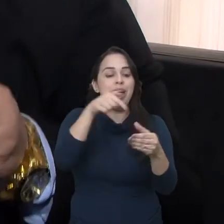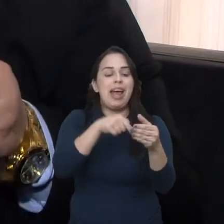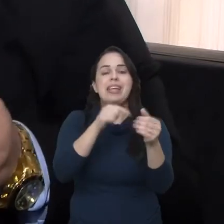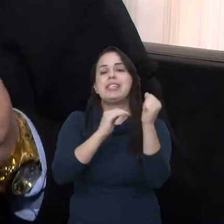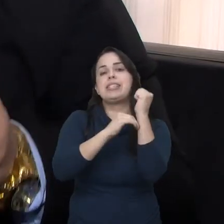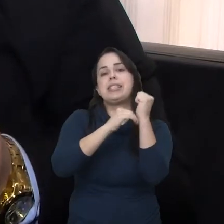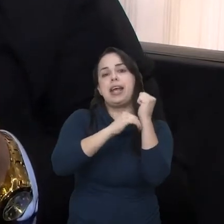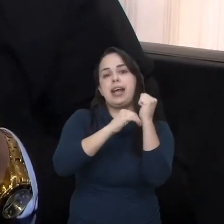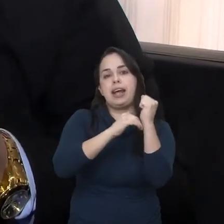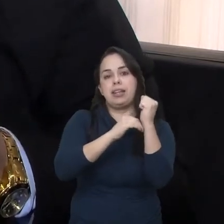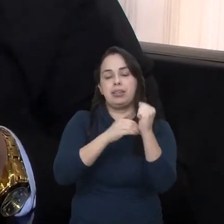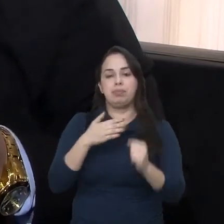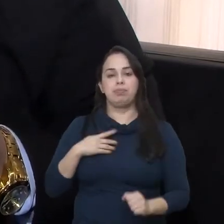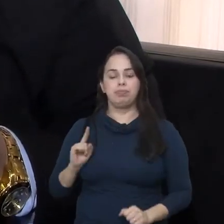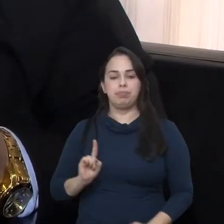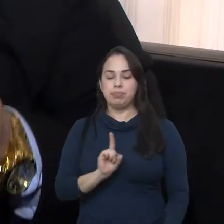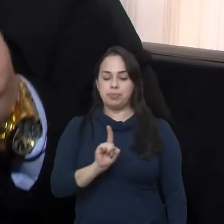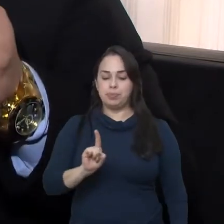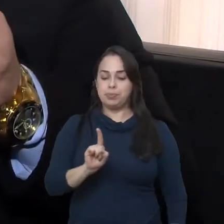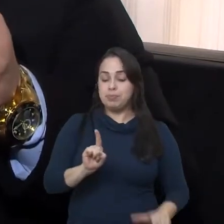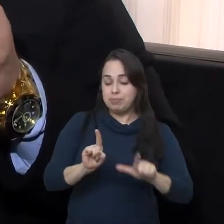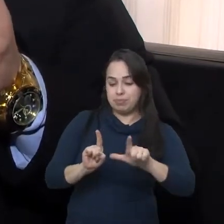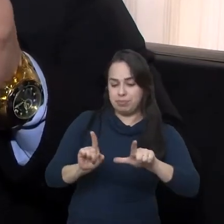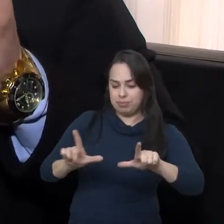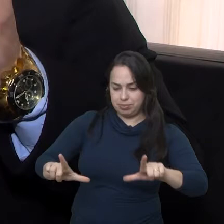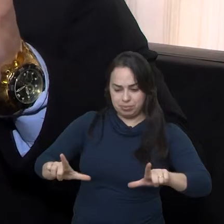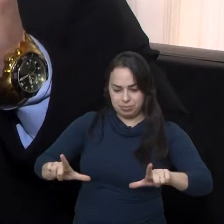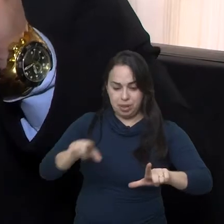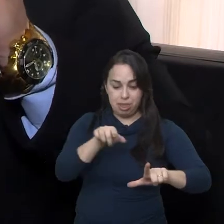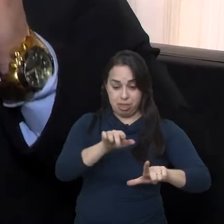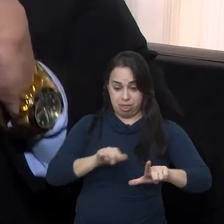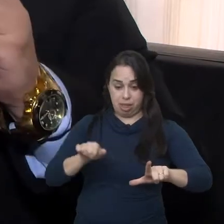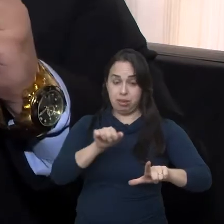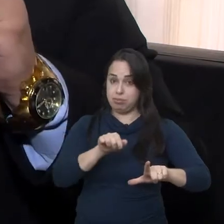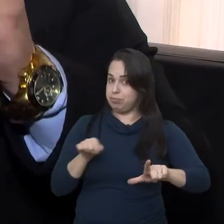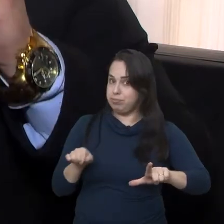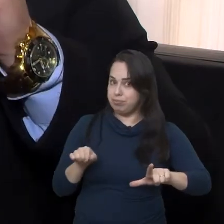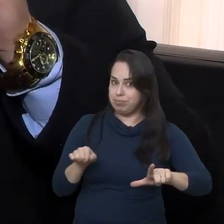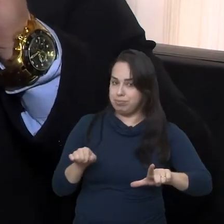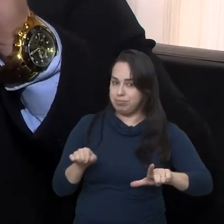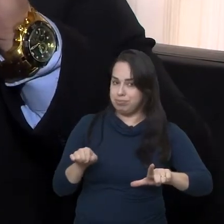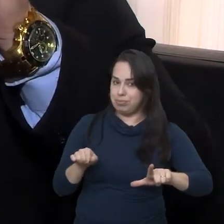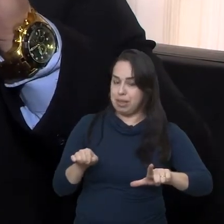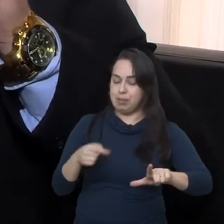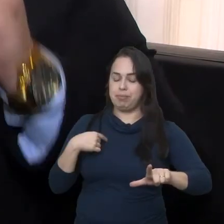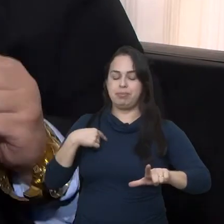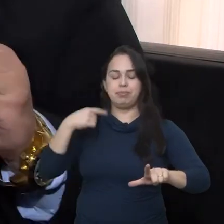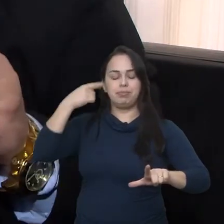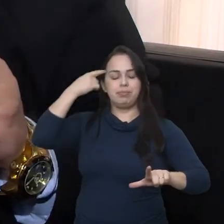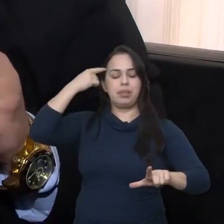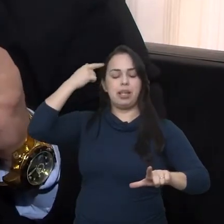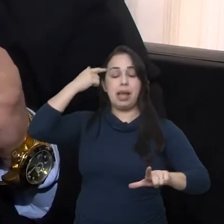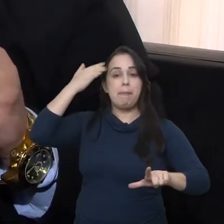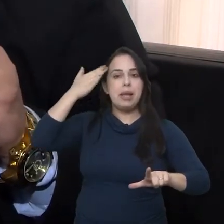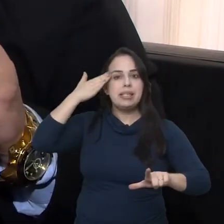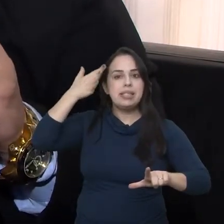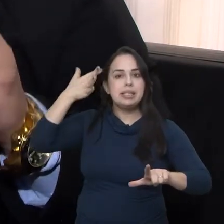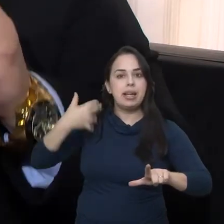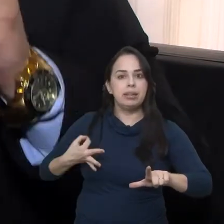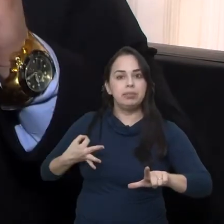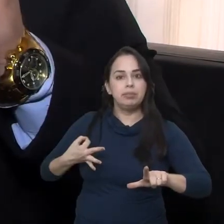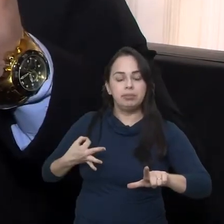precisamos garantir o sigilo do voto. O eleitor, a hora que ele vai lá e está na frente da urna